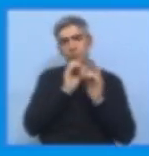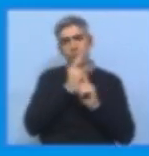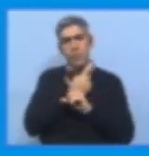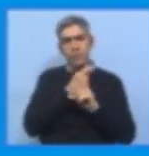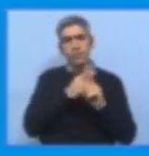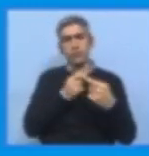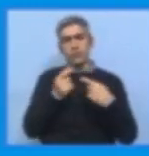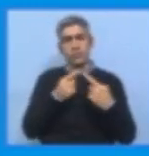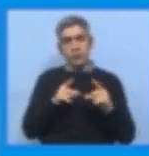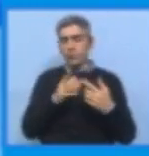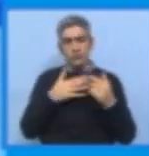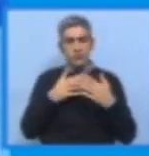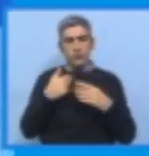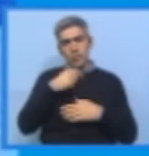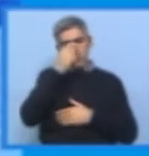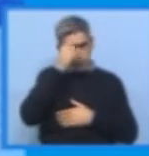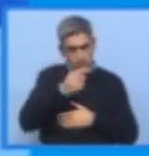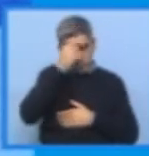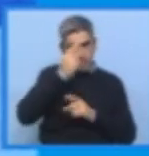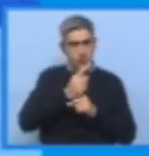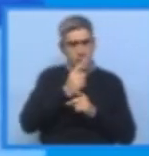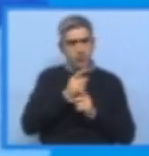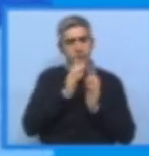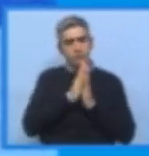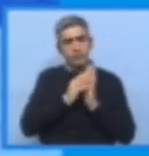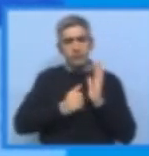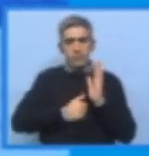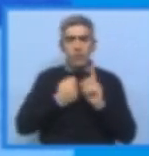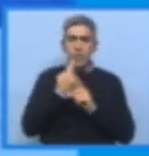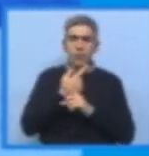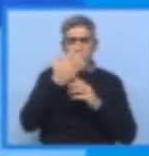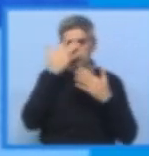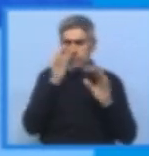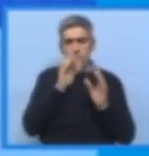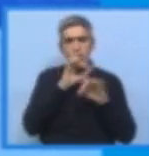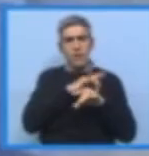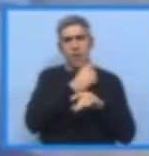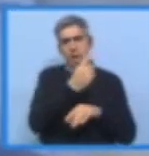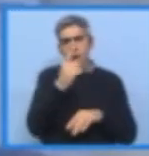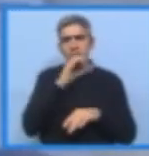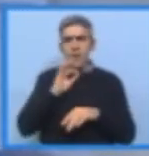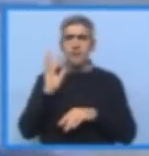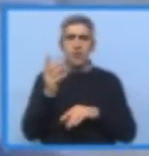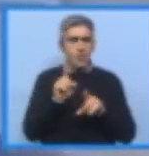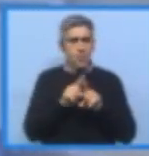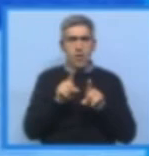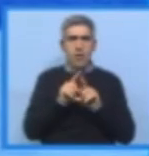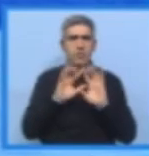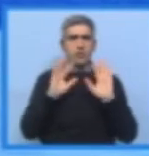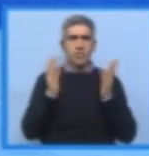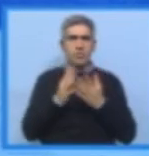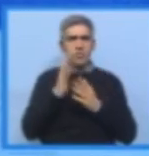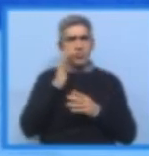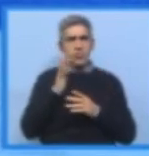obrigação respeitar as convicções religiosas e espirituais de cada doente e de cada família. E tentamos fazer isso, de uma maneira